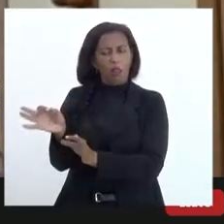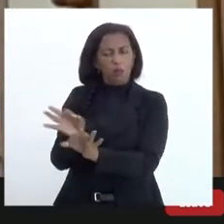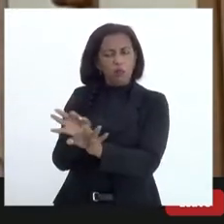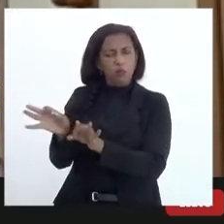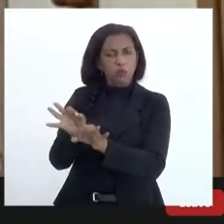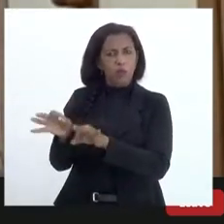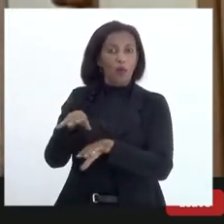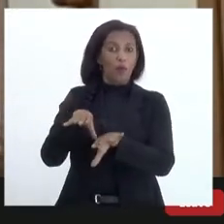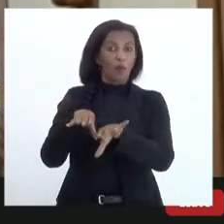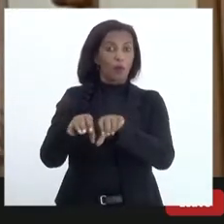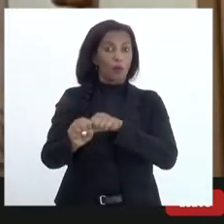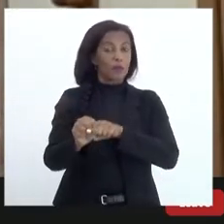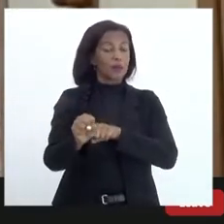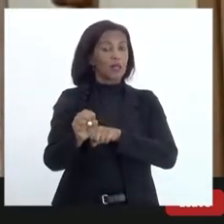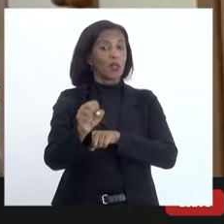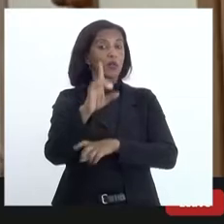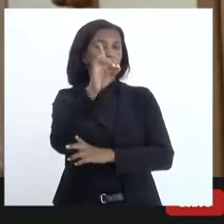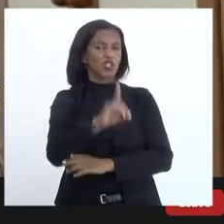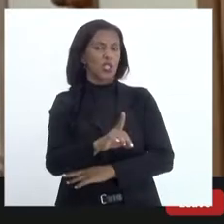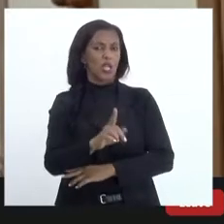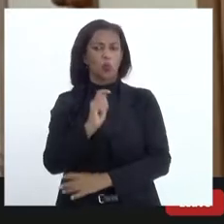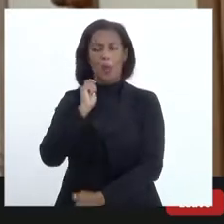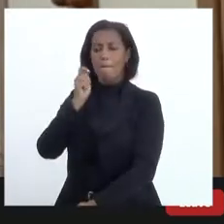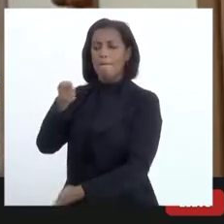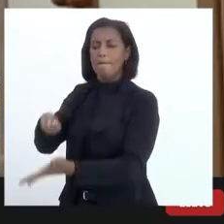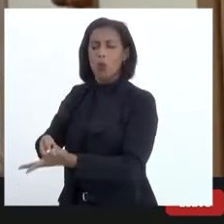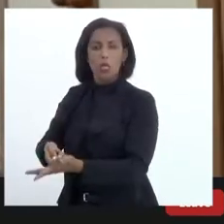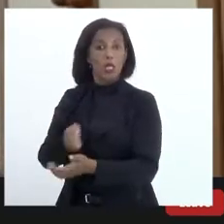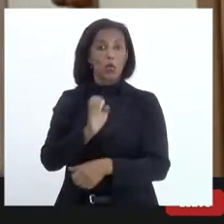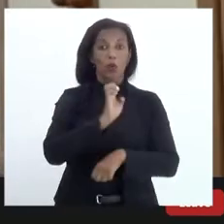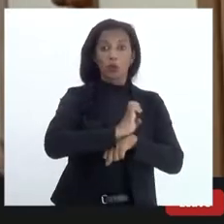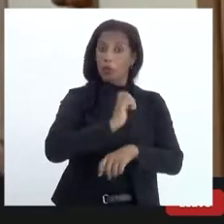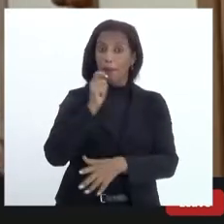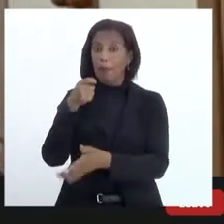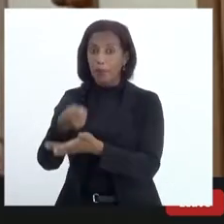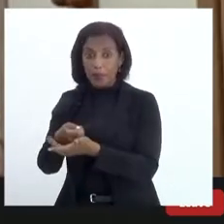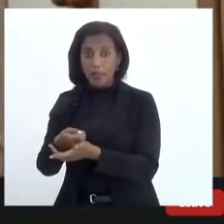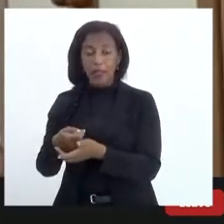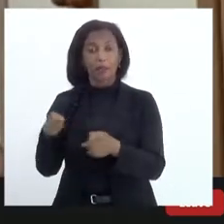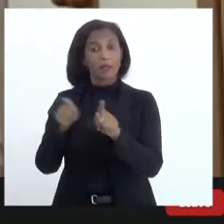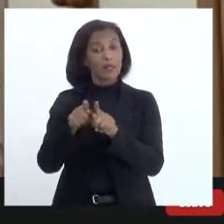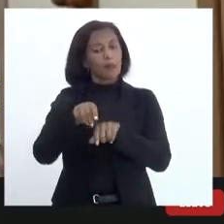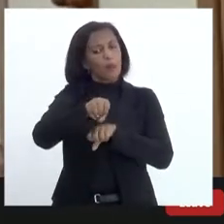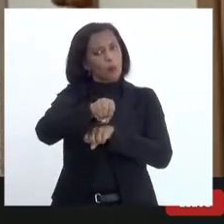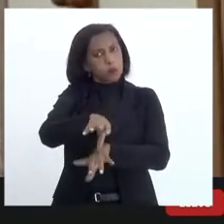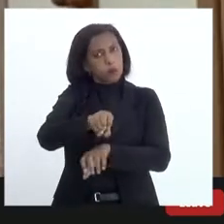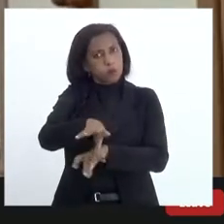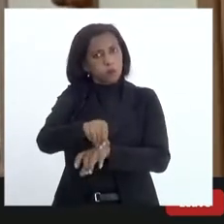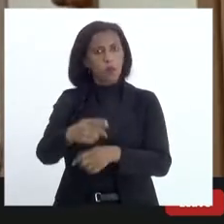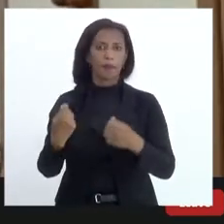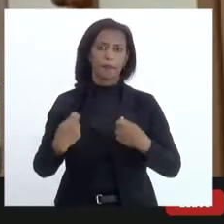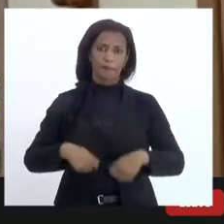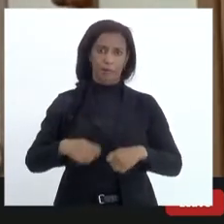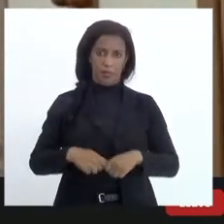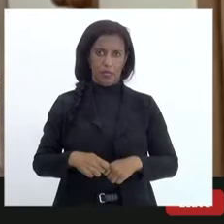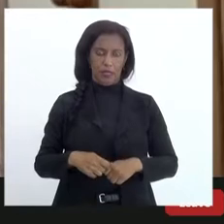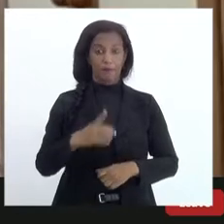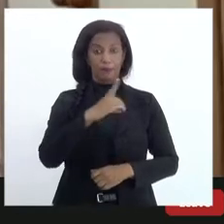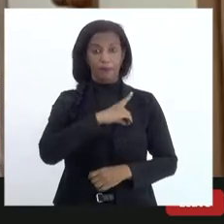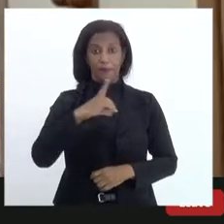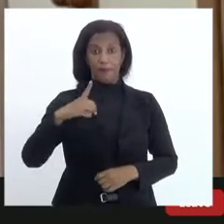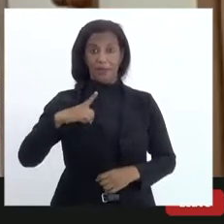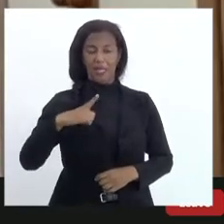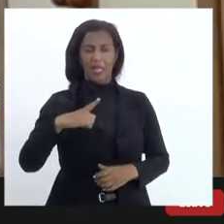em direitos, né? Não é só punir, não é só o Estado punindo, mas é o Estado também educando. A Defensoria tem